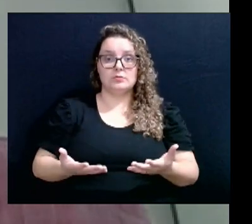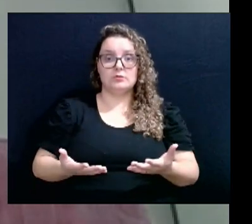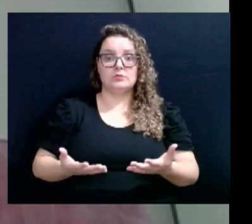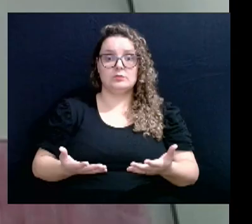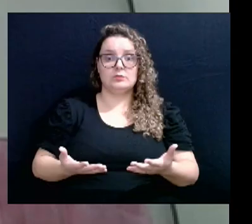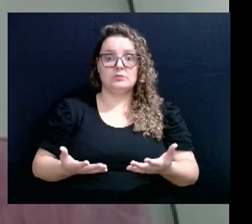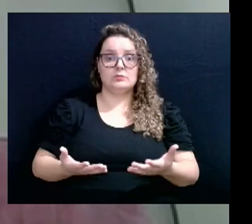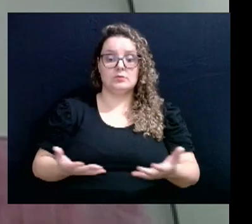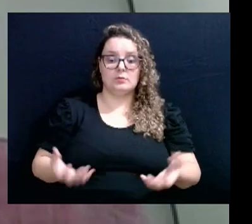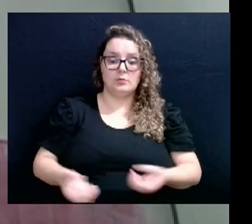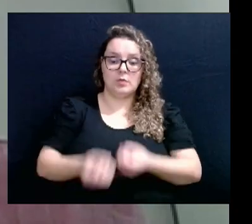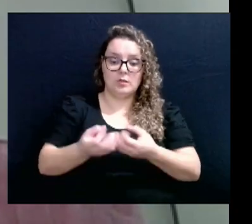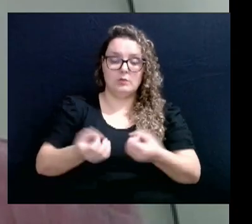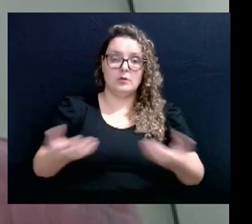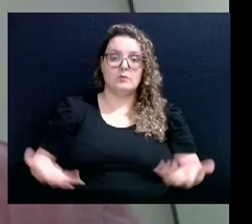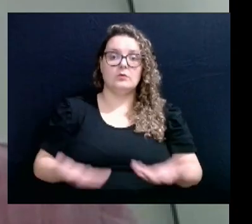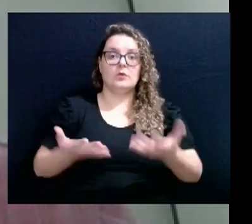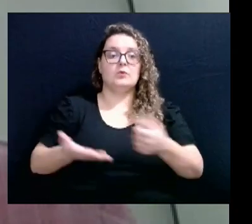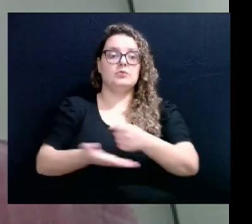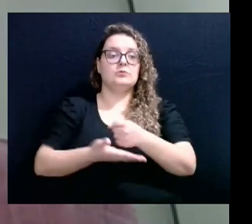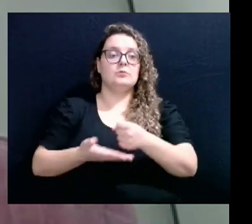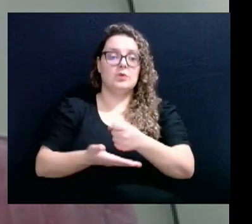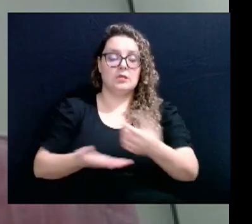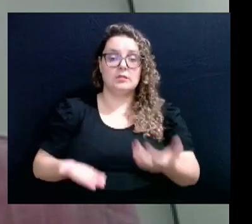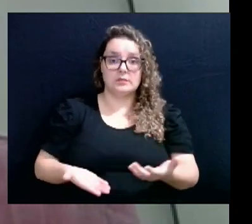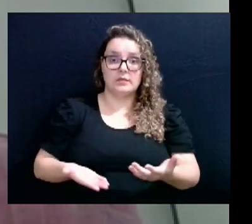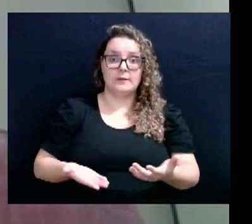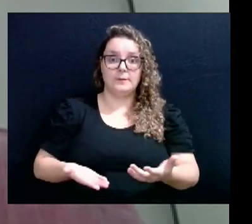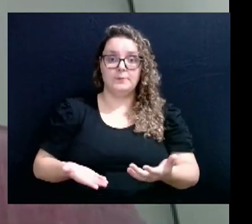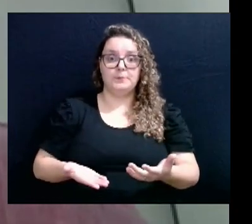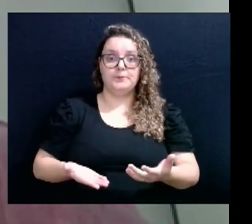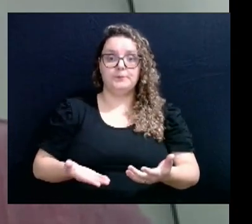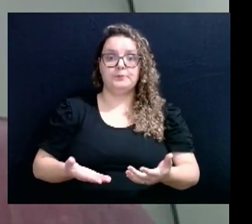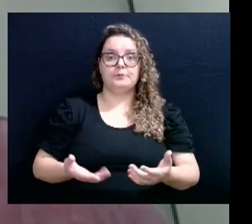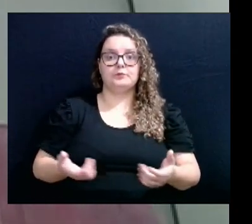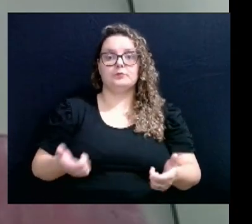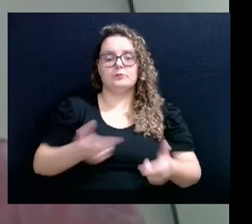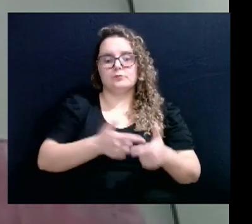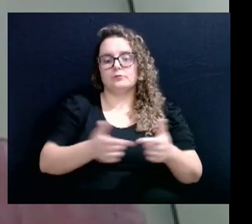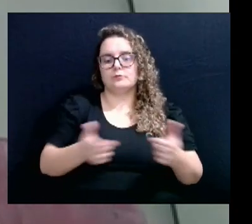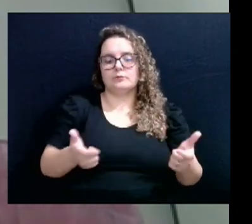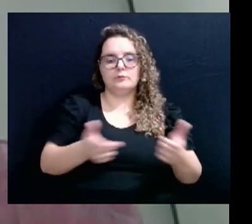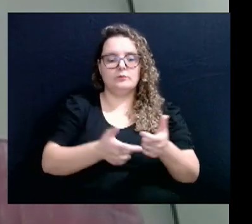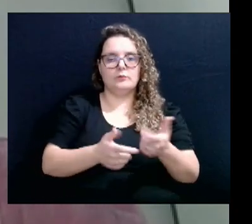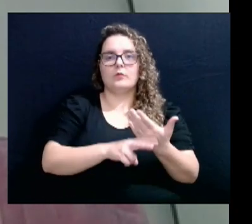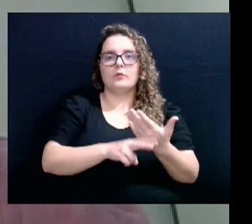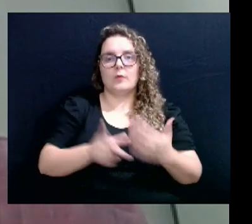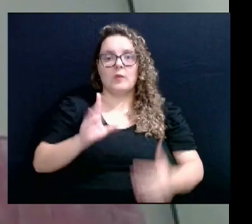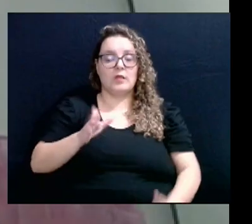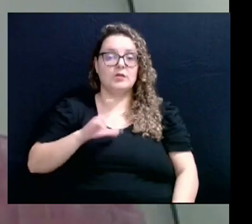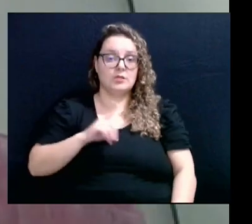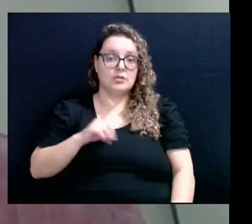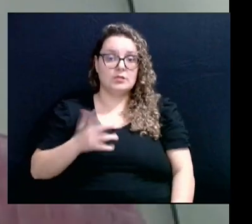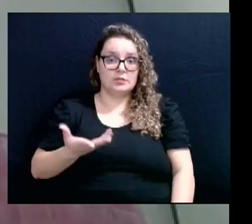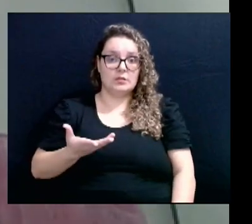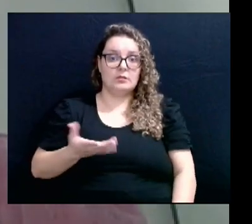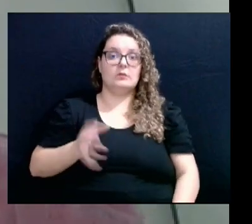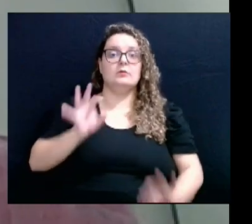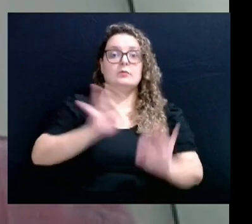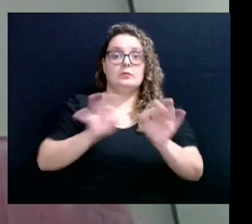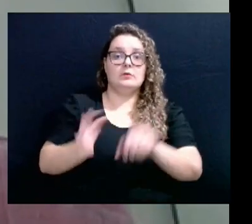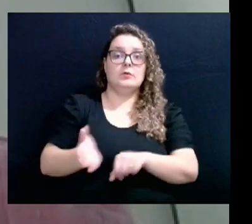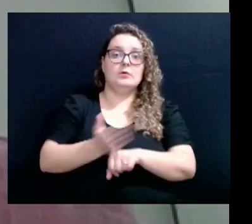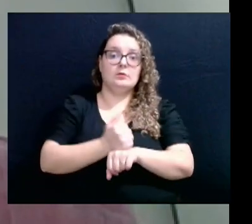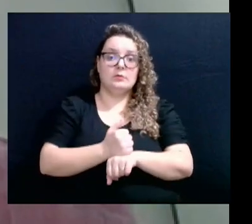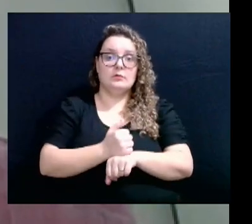informações que sirvam de base para mitigar impactos que já existem, para antecipar impactos futuros e